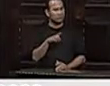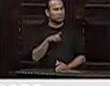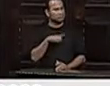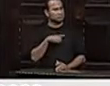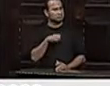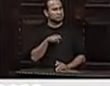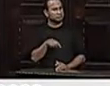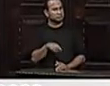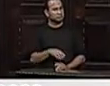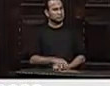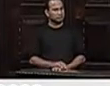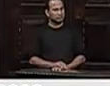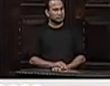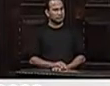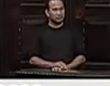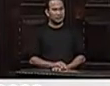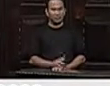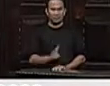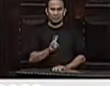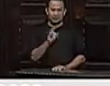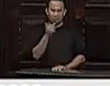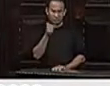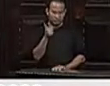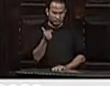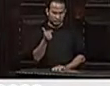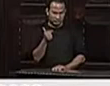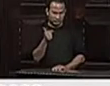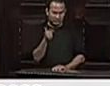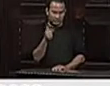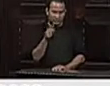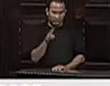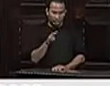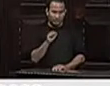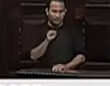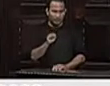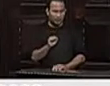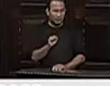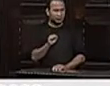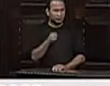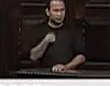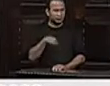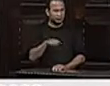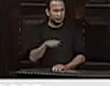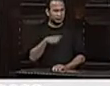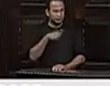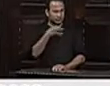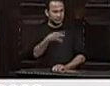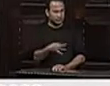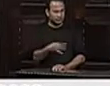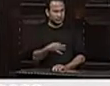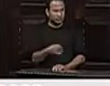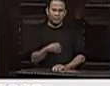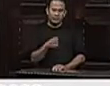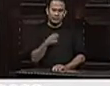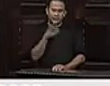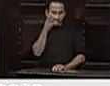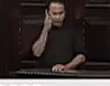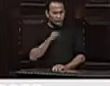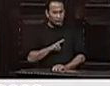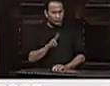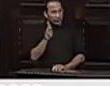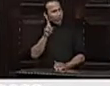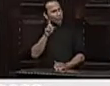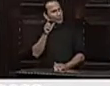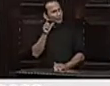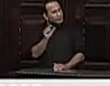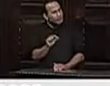valor e que esse valor possa ir para garantir o salário dos servidores. Sabemos que o valor é pequeno, sabemos que o valor